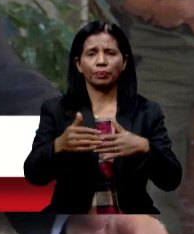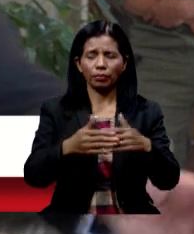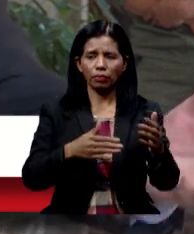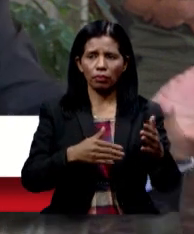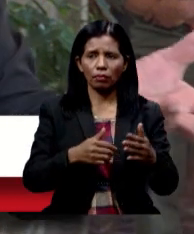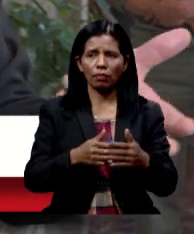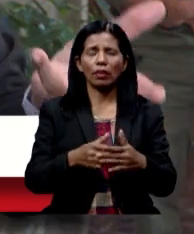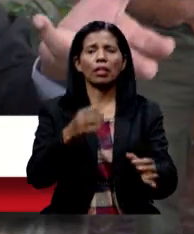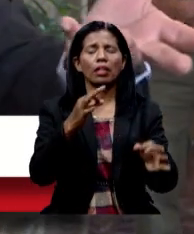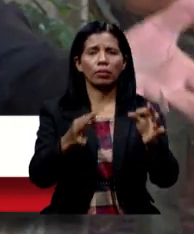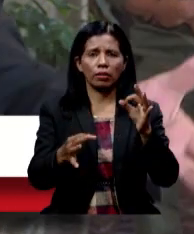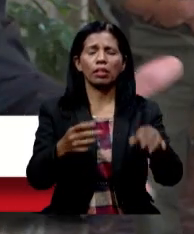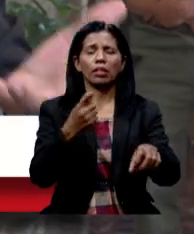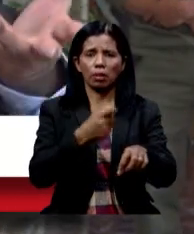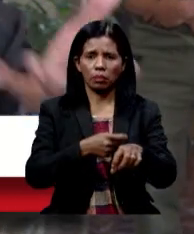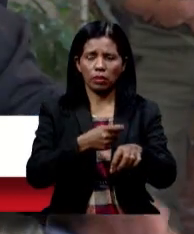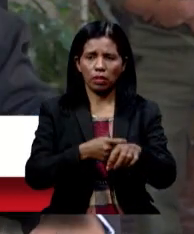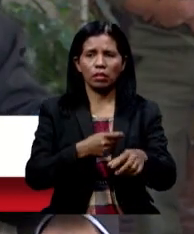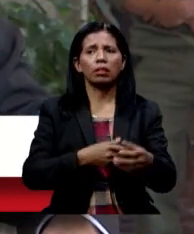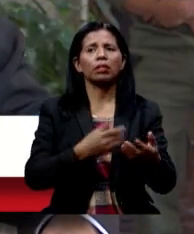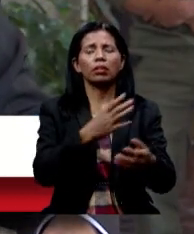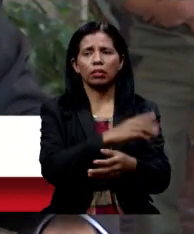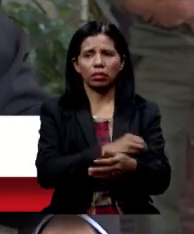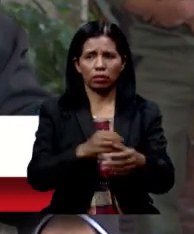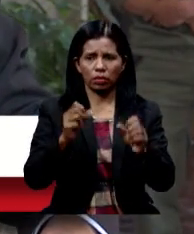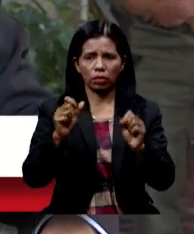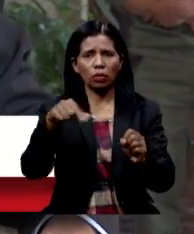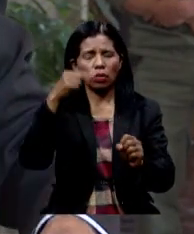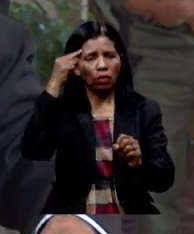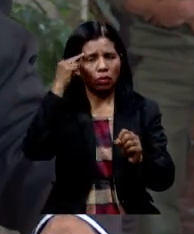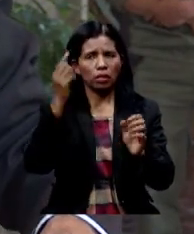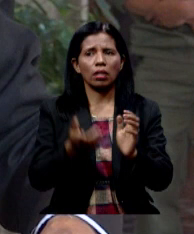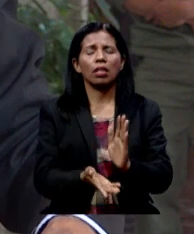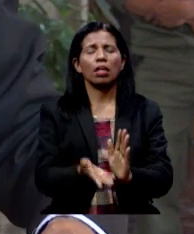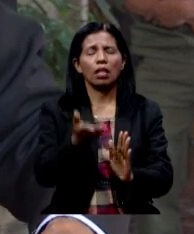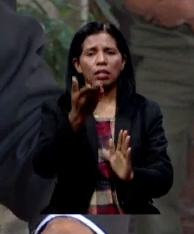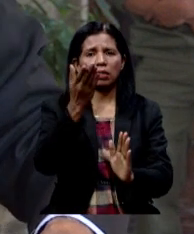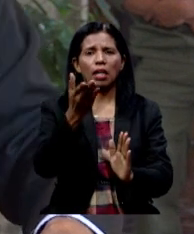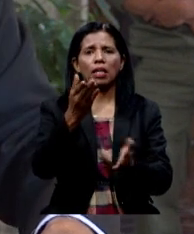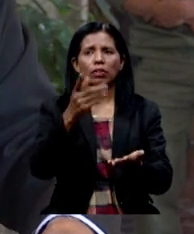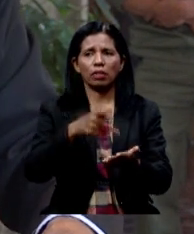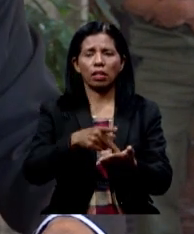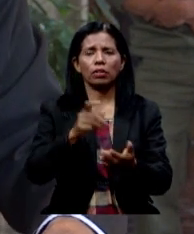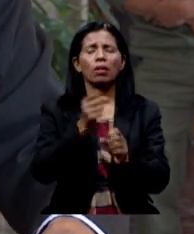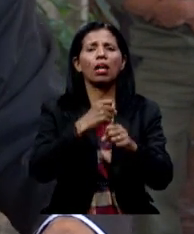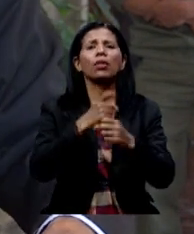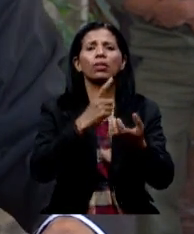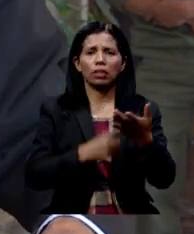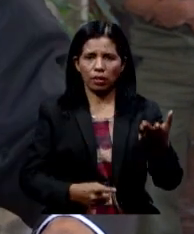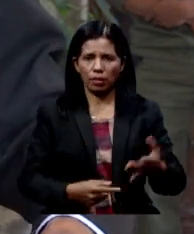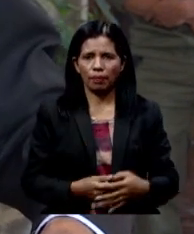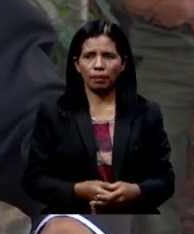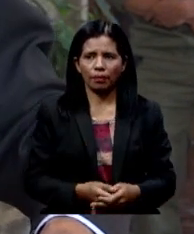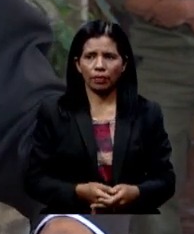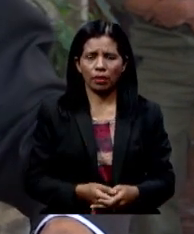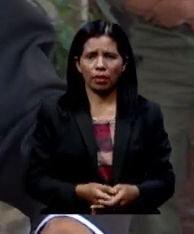normalmente, quando instituições de bem, governo, já sai imposto a tal saída, e